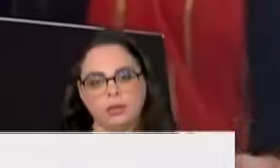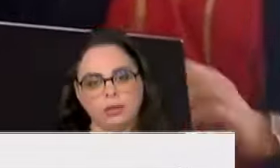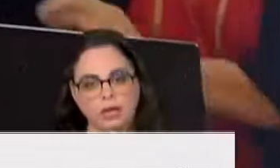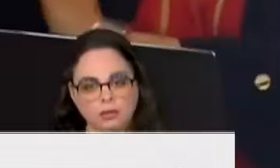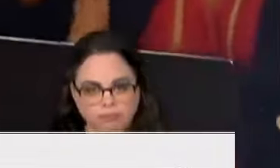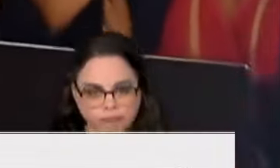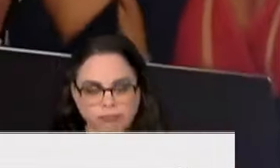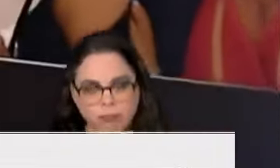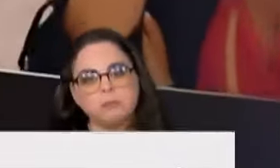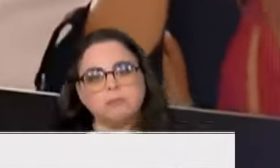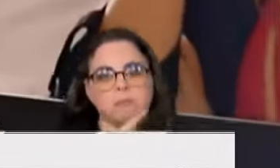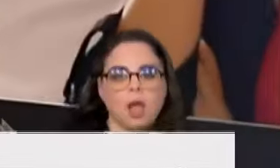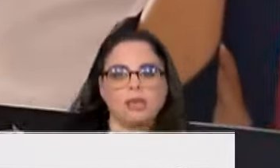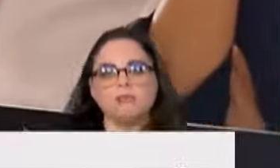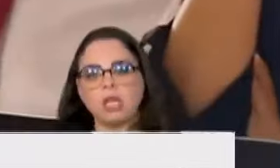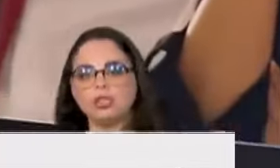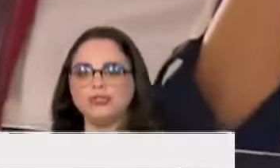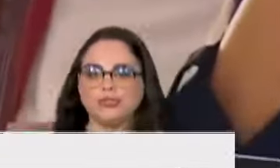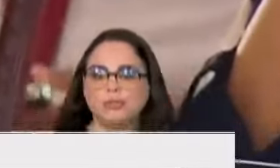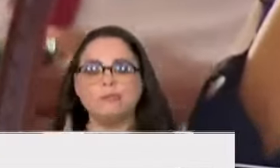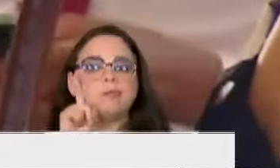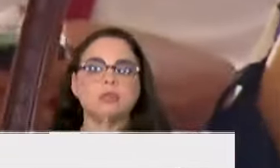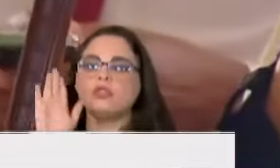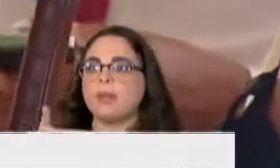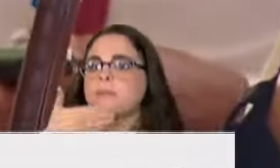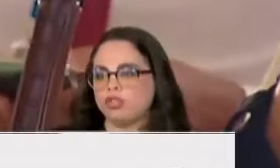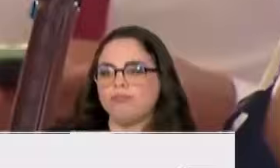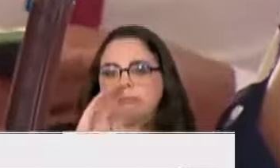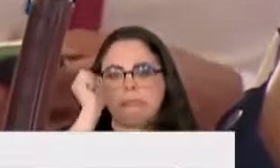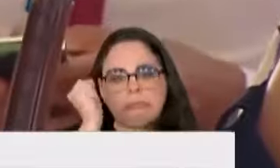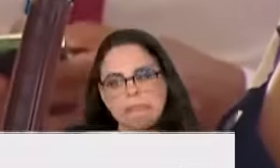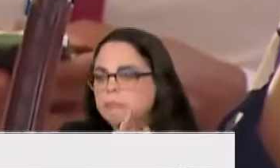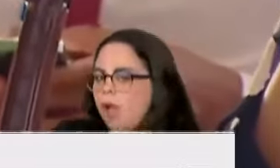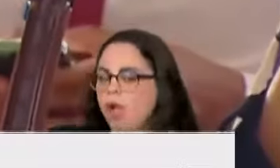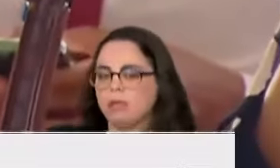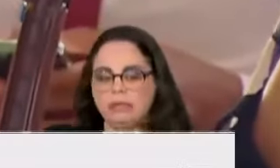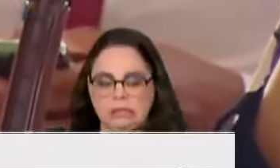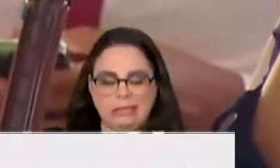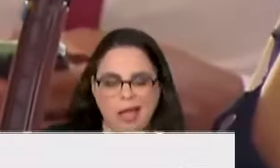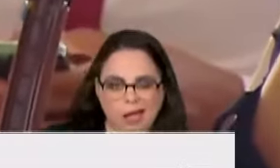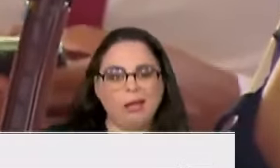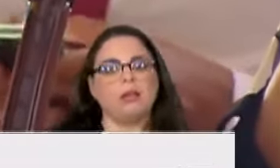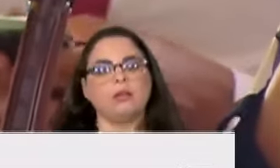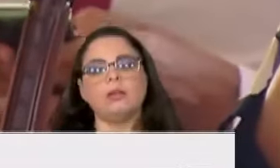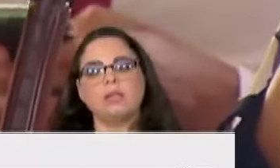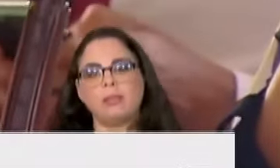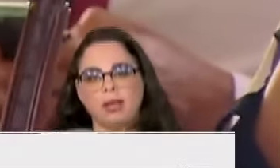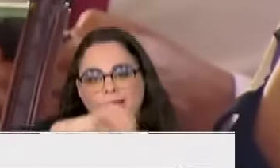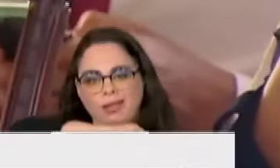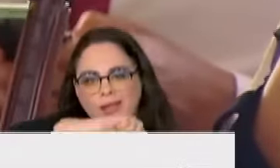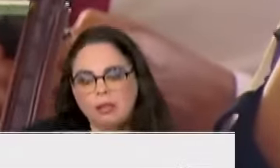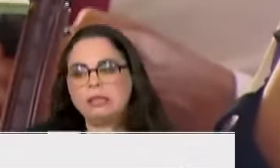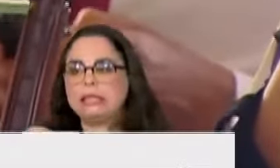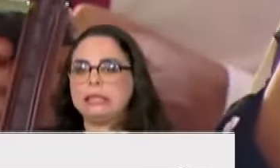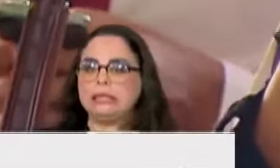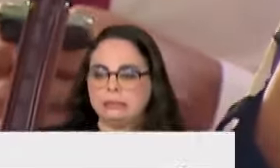Alguns países, a China, Estados Unidos, vários outros países já pediram cessar-fogo, pediram diretamente a Israel e ao Irã. É uma